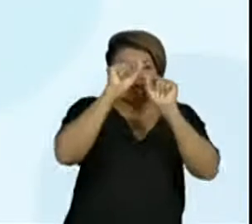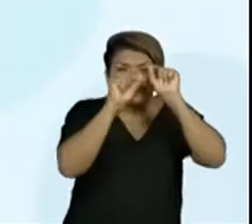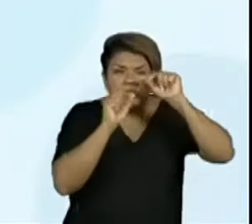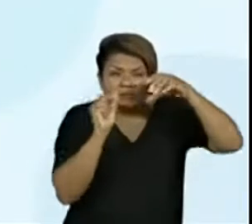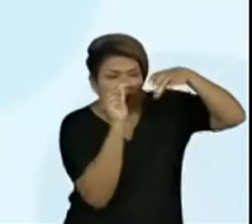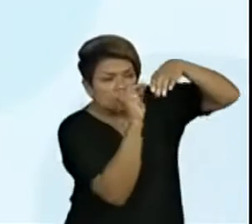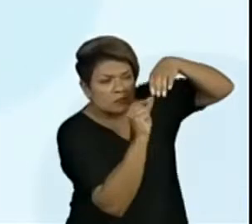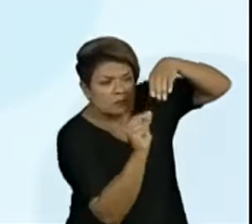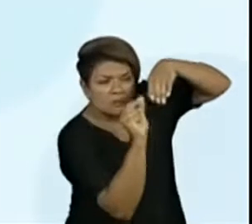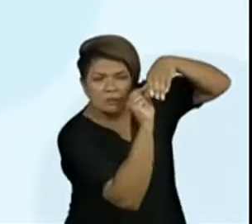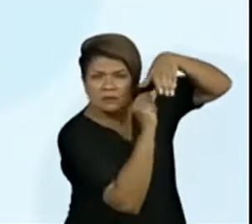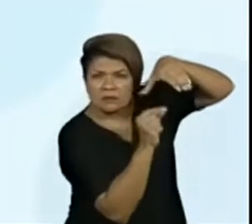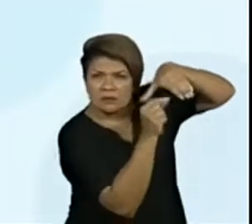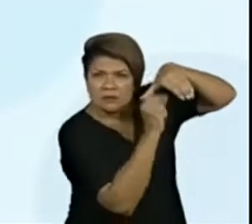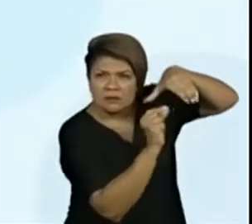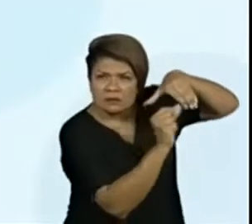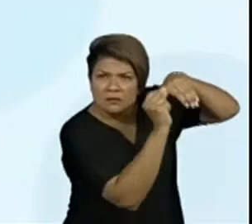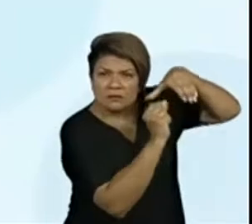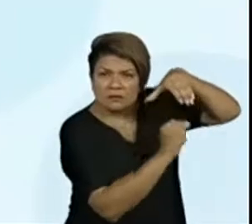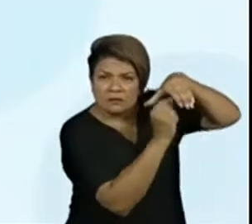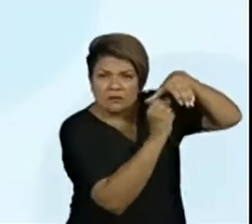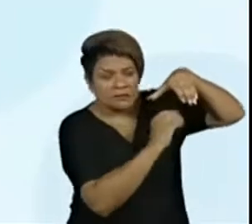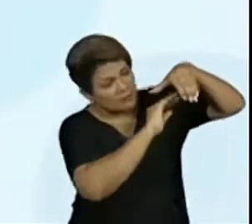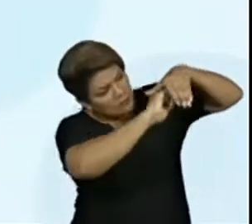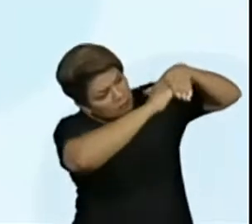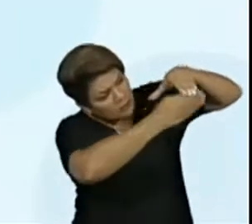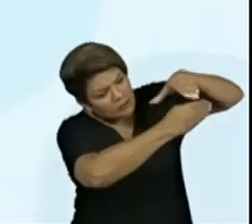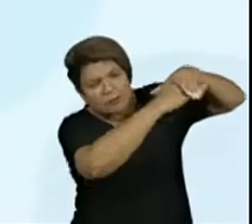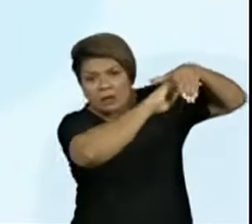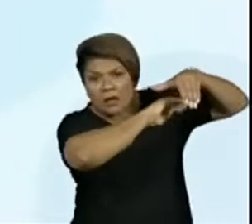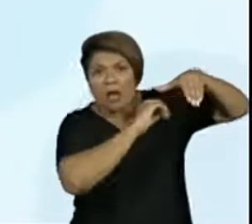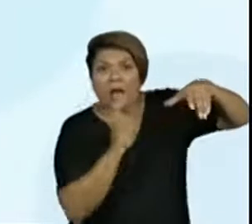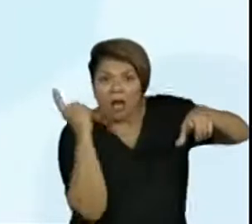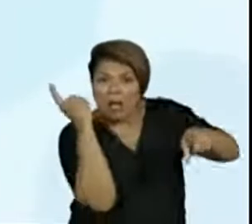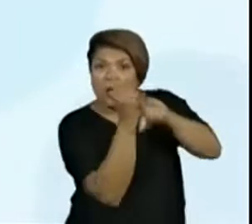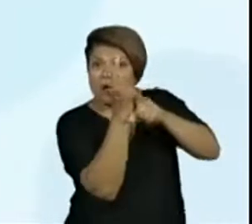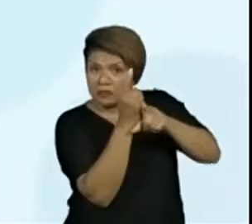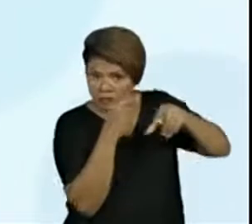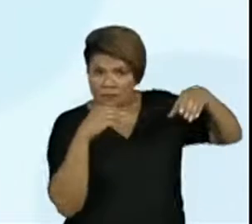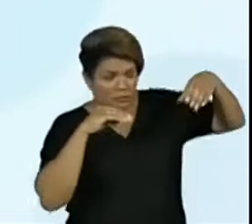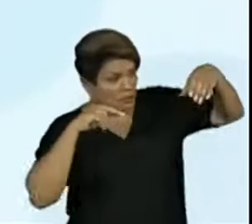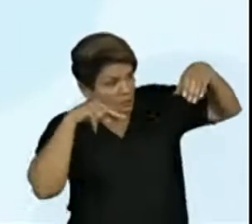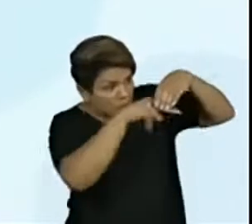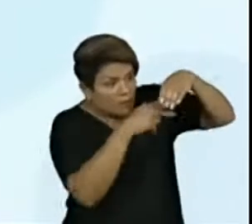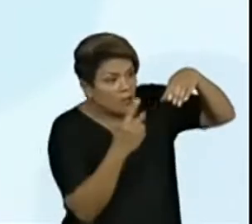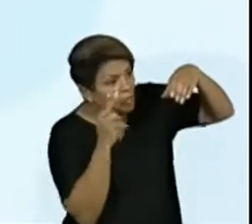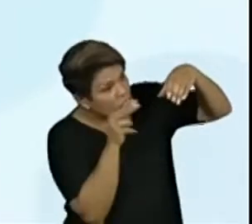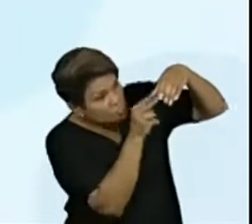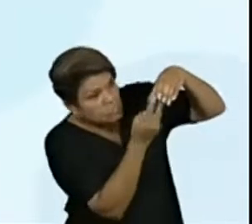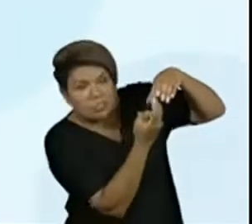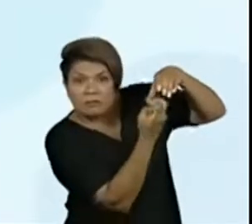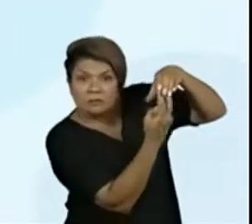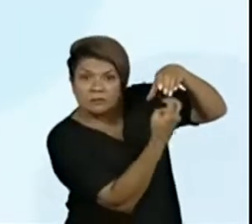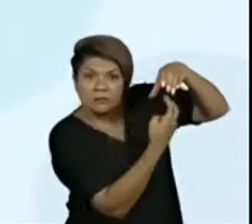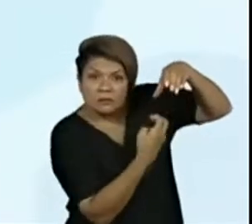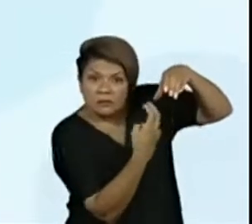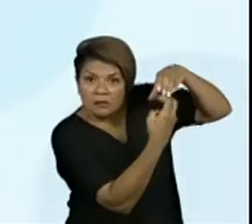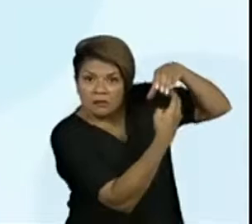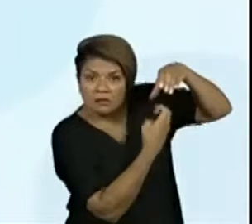riscos. Desde que a gruta foi redescoberta, esses sinais estão sendo